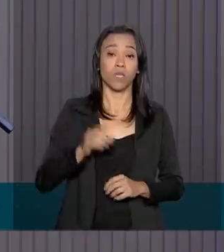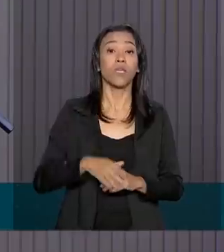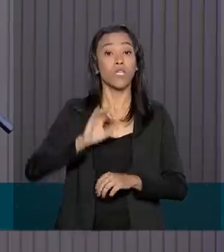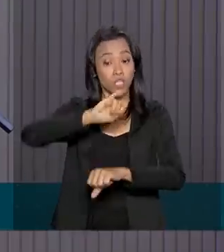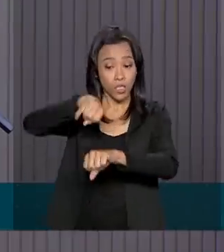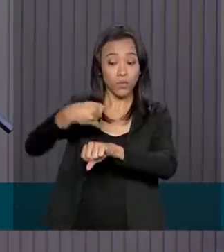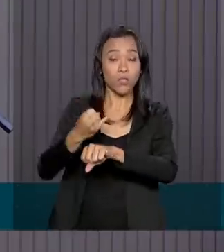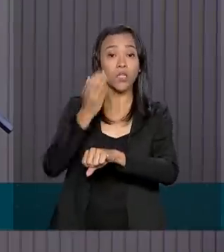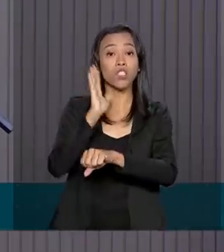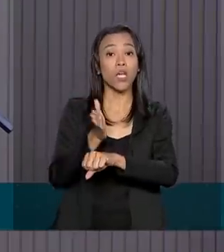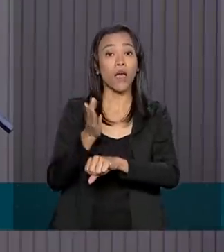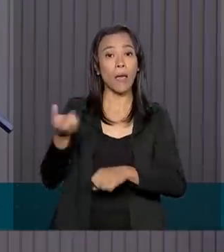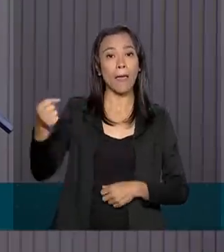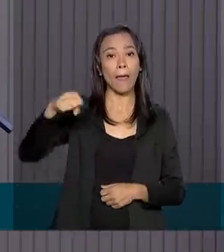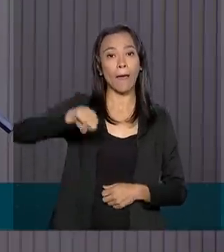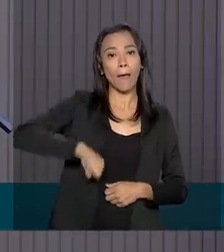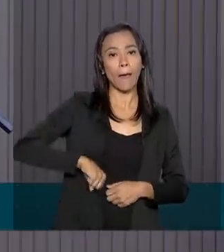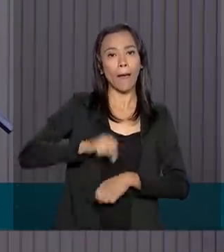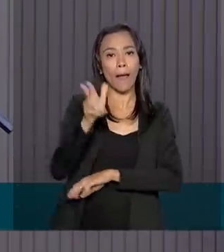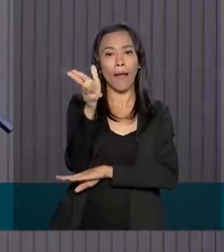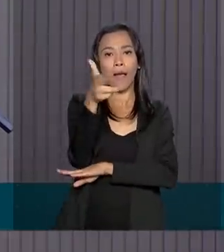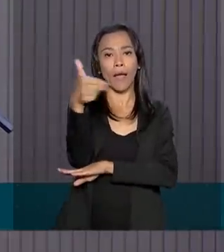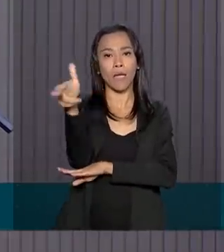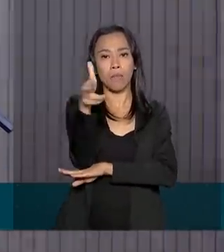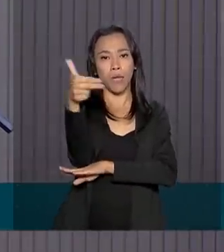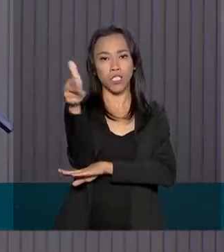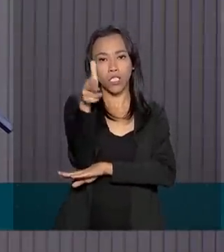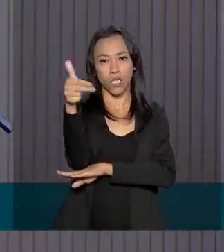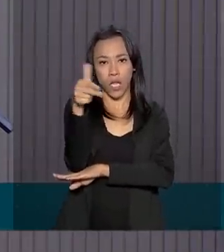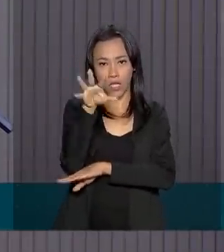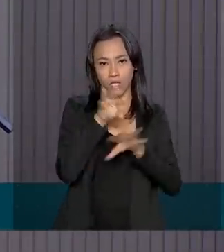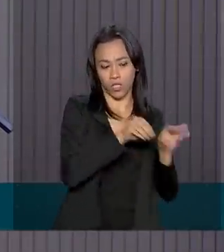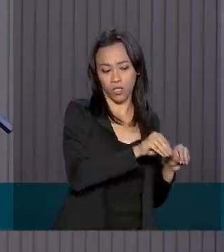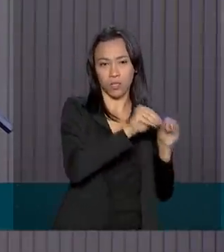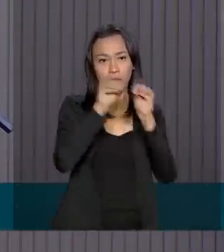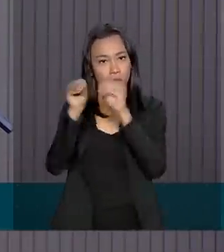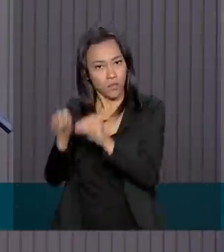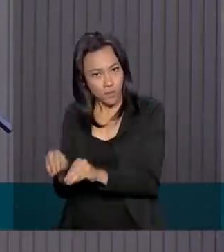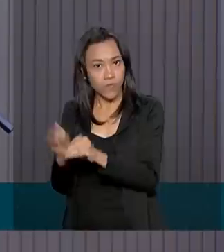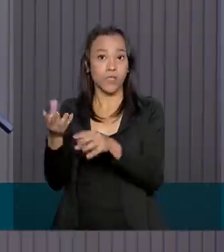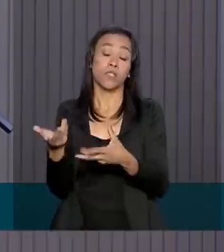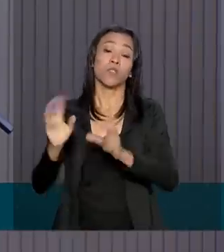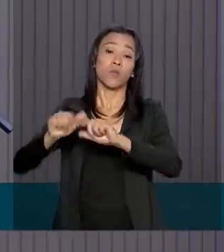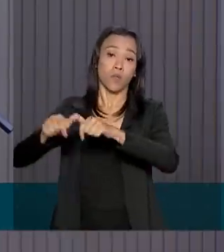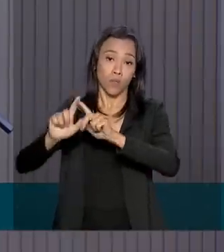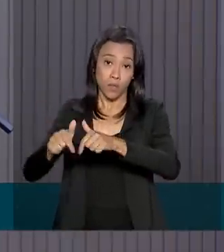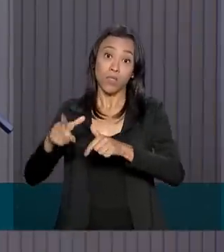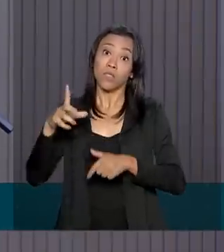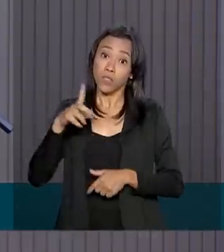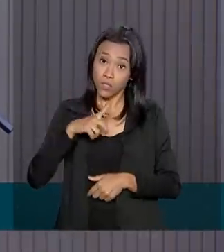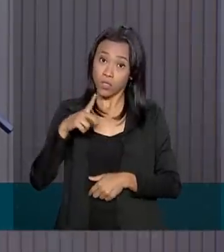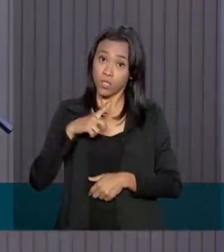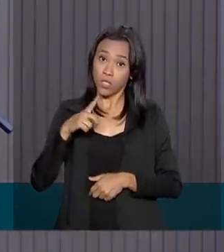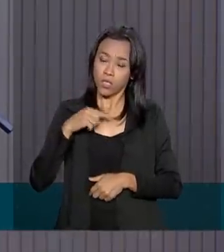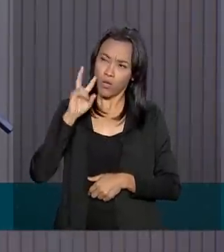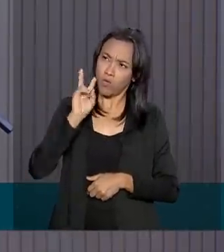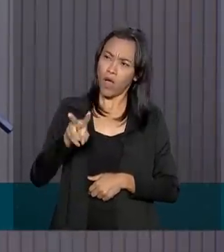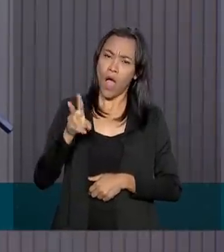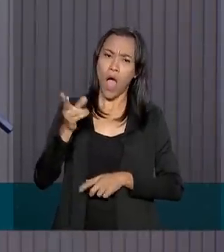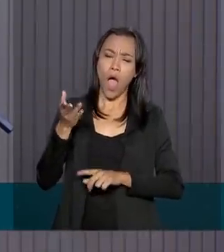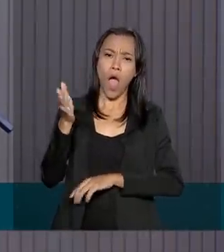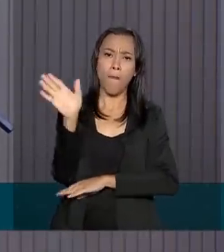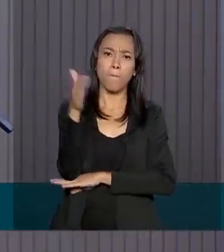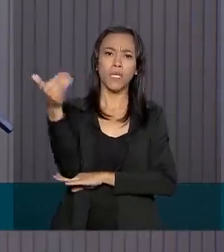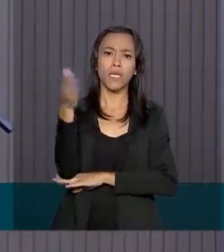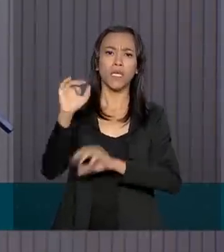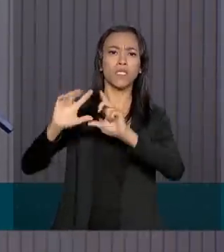havia transferido a embaixada dos Estados Unidos para Jerusalém. Tinha no fundo assim uma bandeira de Israel. Mandei vir a bandeira e falei que